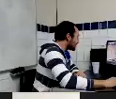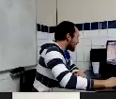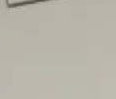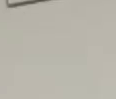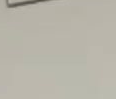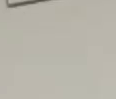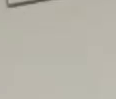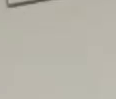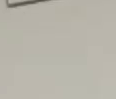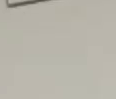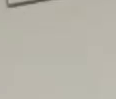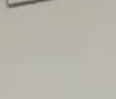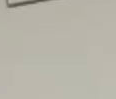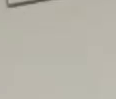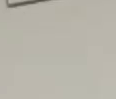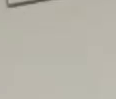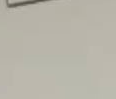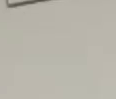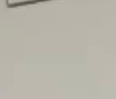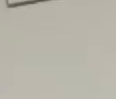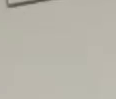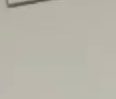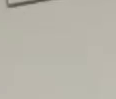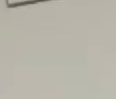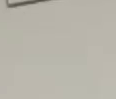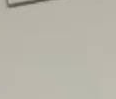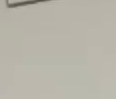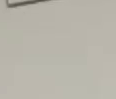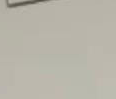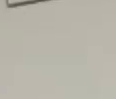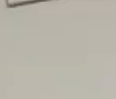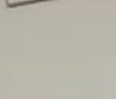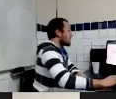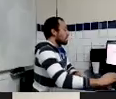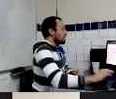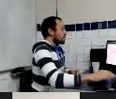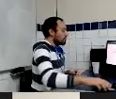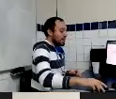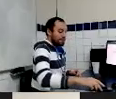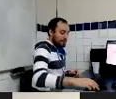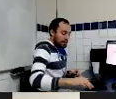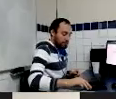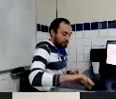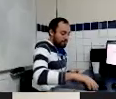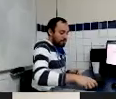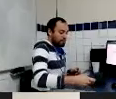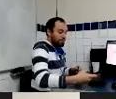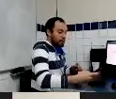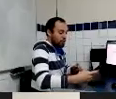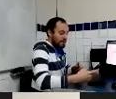Deixa eu ver. Tá gravando. Isso, tá gravando mesmo. Maravilha. Tava preocupado com isso. Então tá. Turminha, então